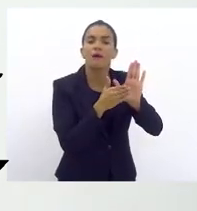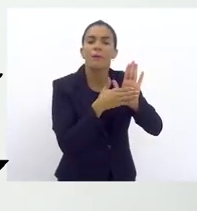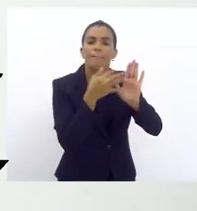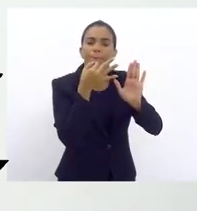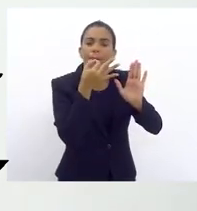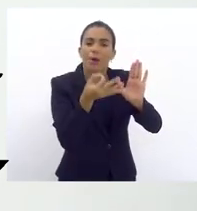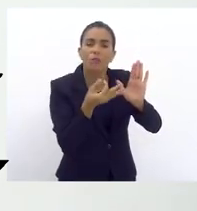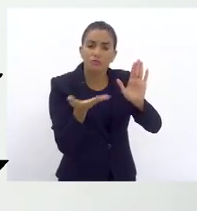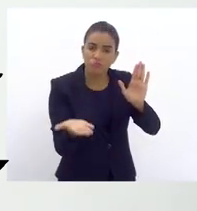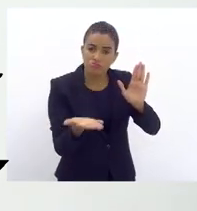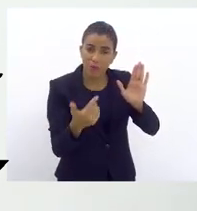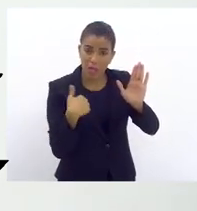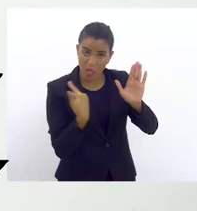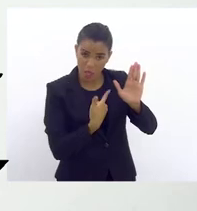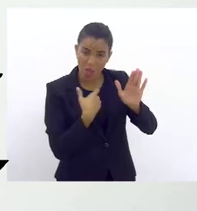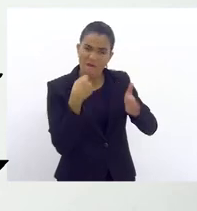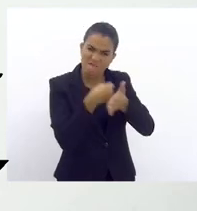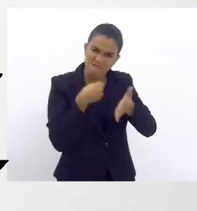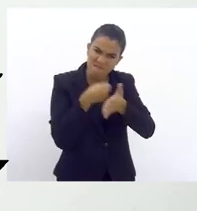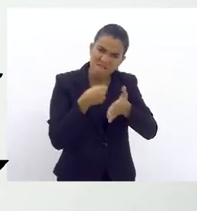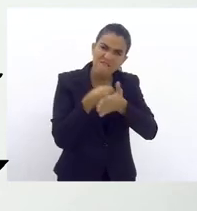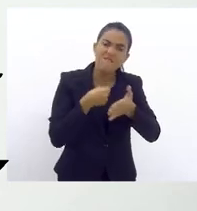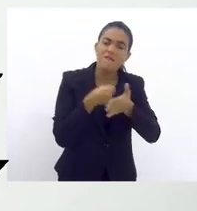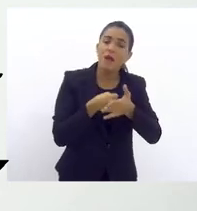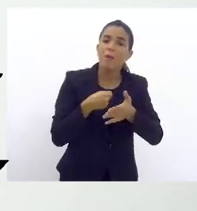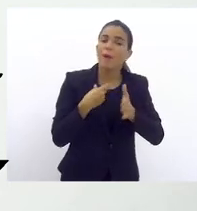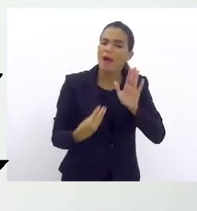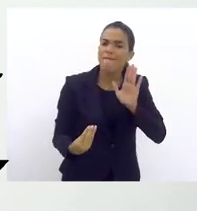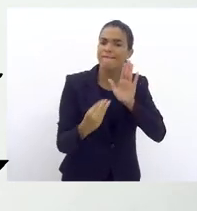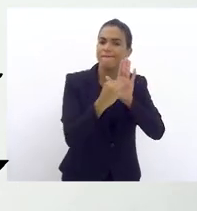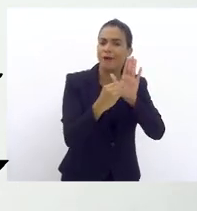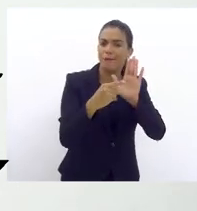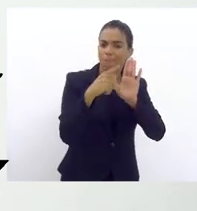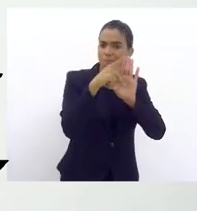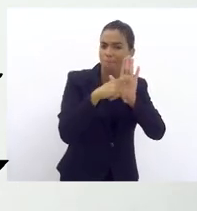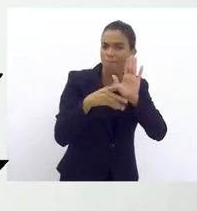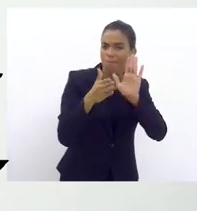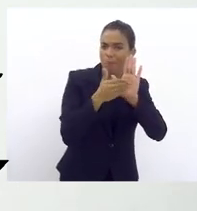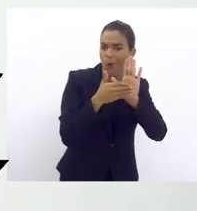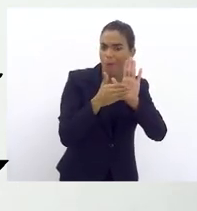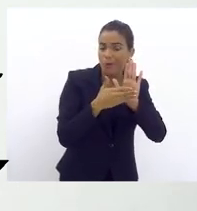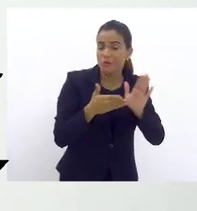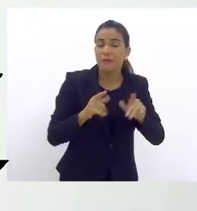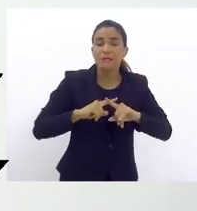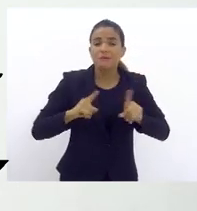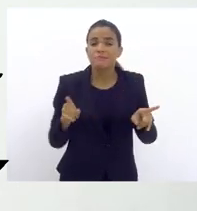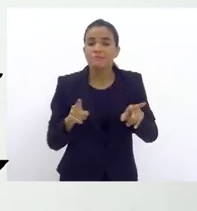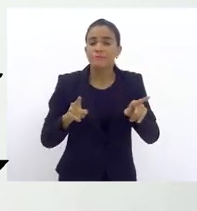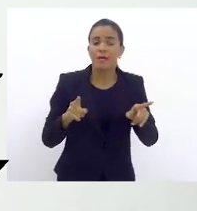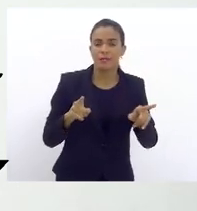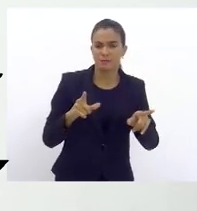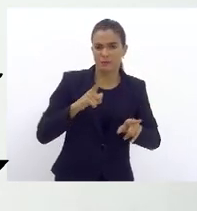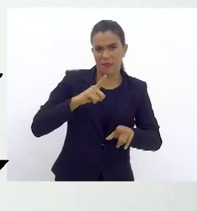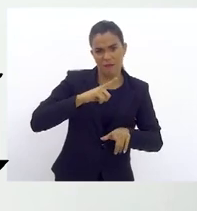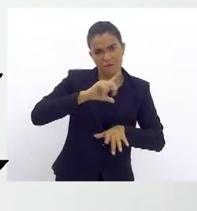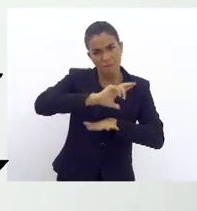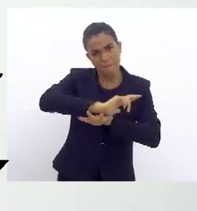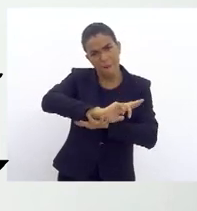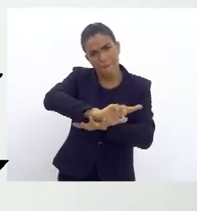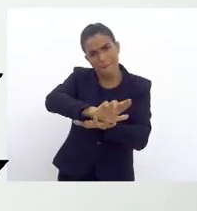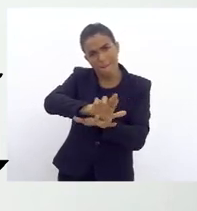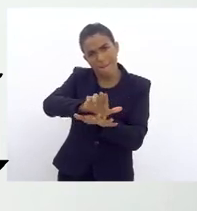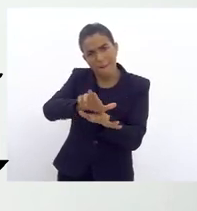inclusive minha batalhando para que a gente tivesse propostas aqui hoje né e teve várias coisas